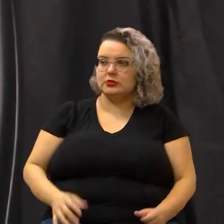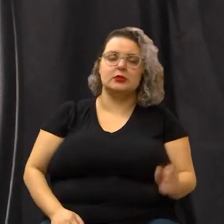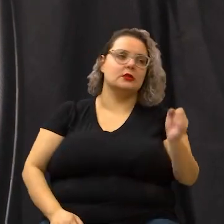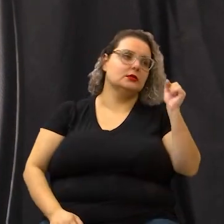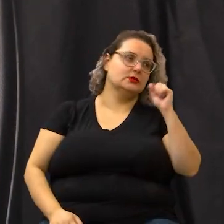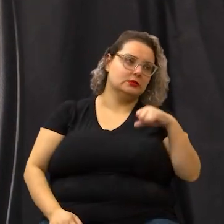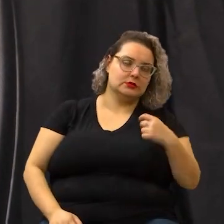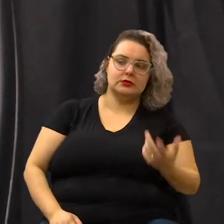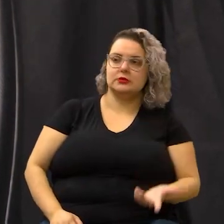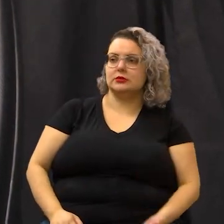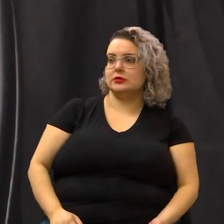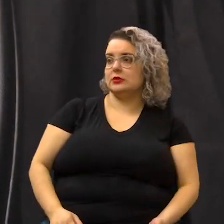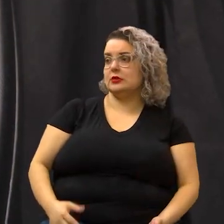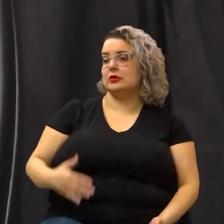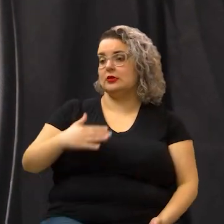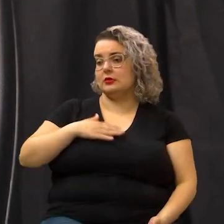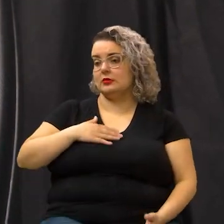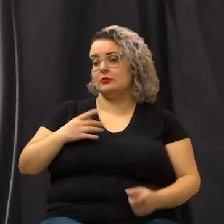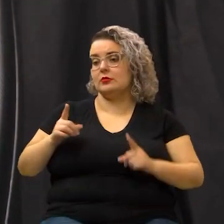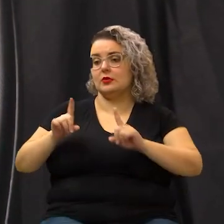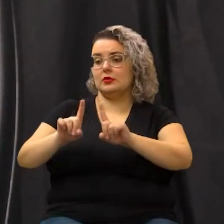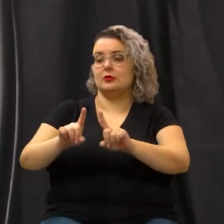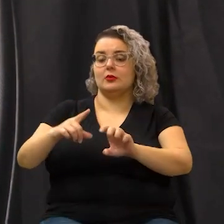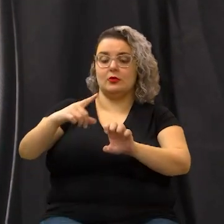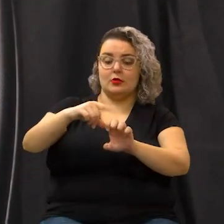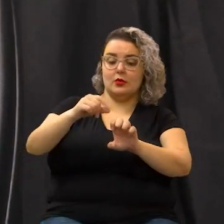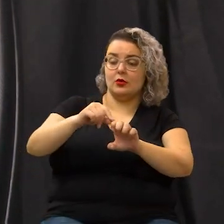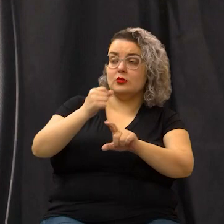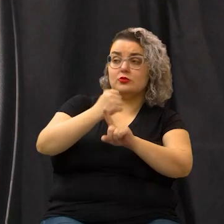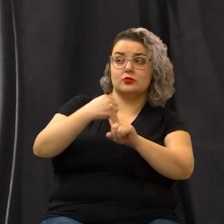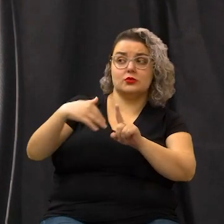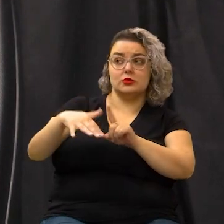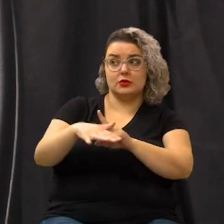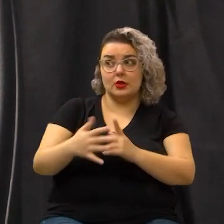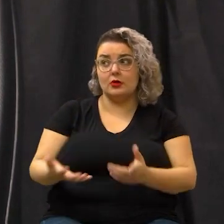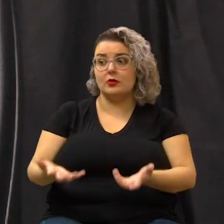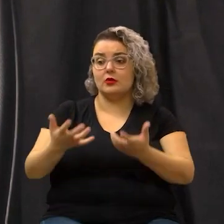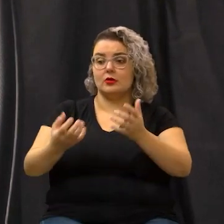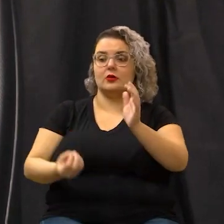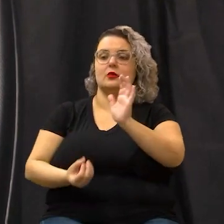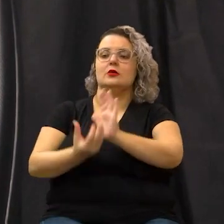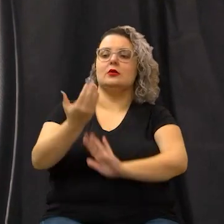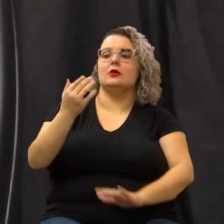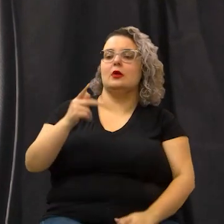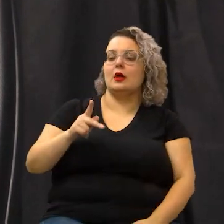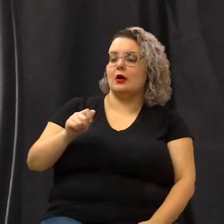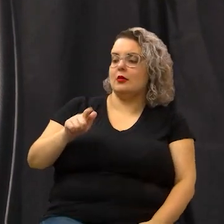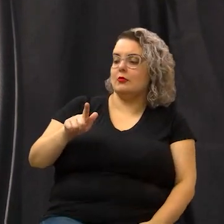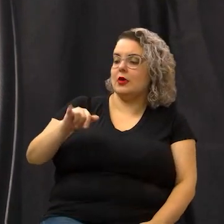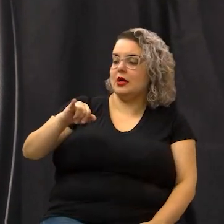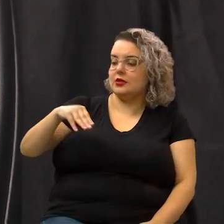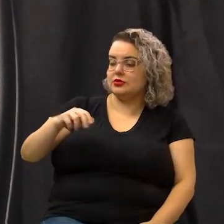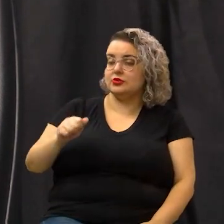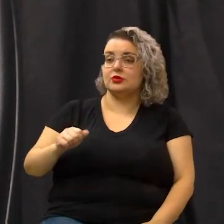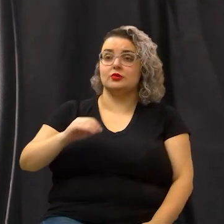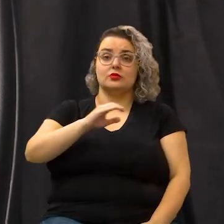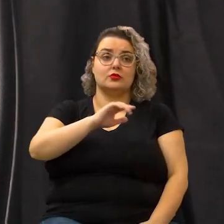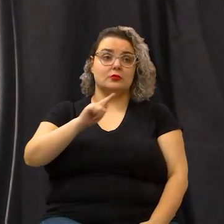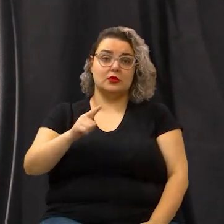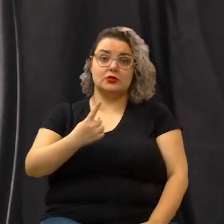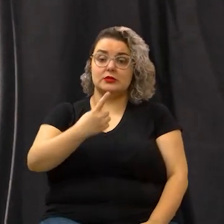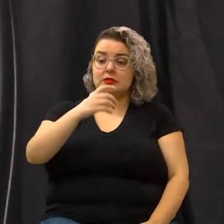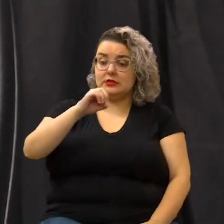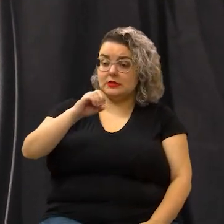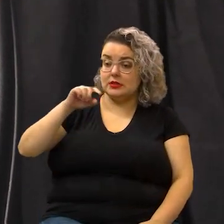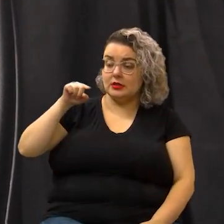tinha meu salário, né? E meu negócio paralelo era o empreendedorismo social. Foi aí que eu criei a página do Campo Grande, com